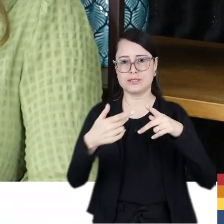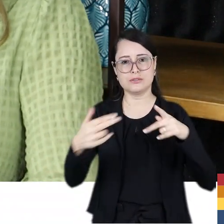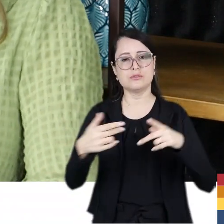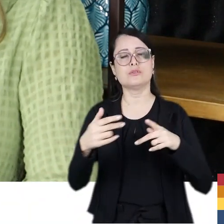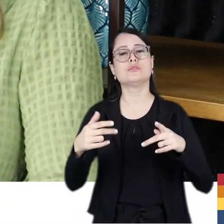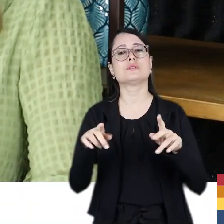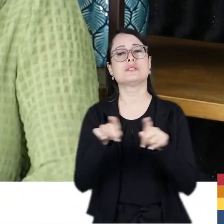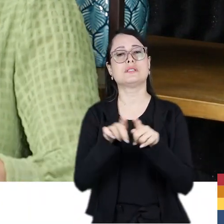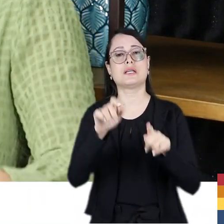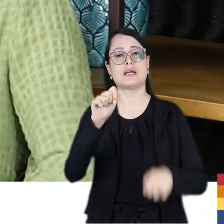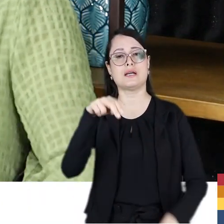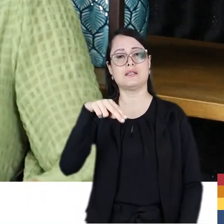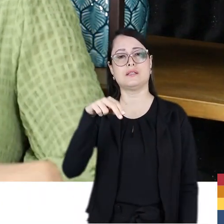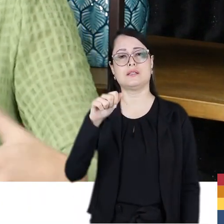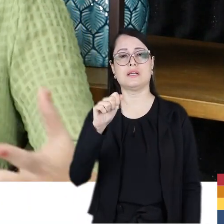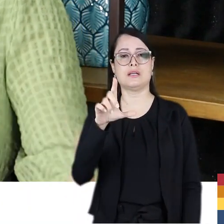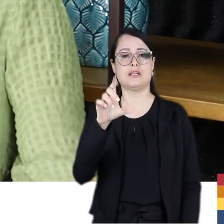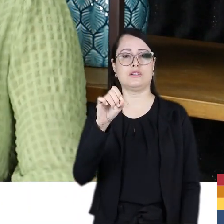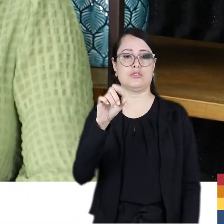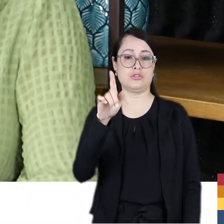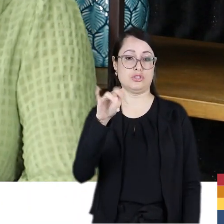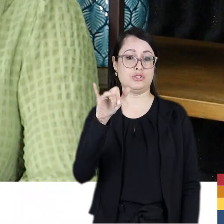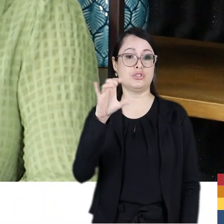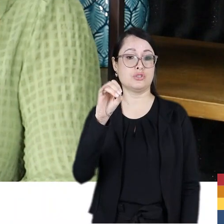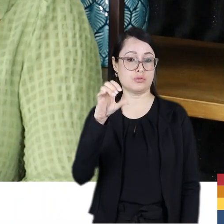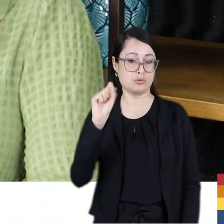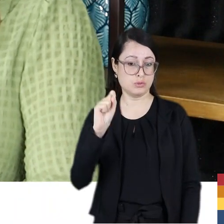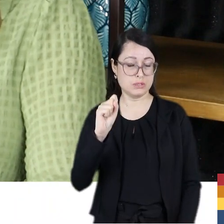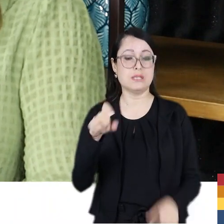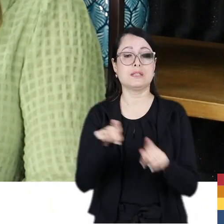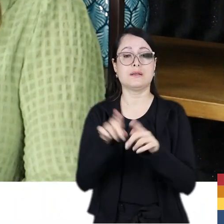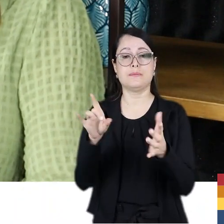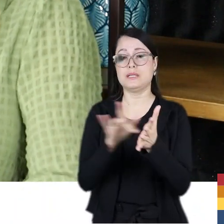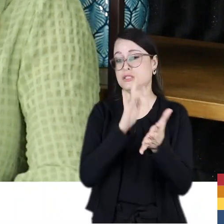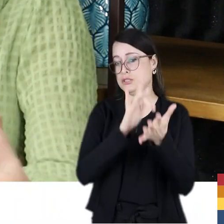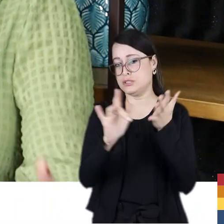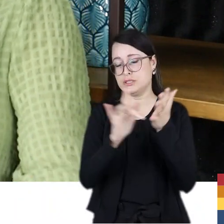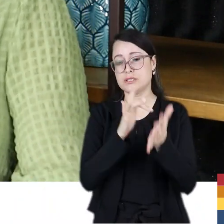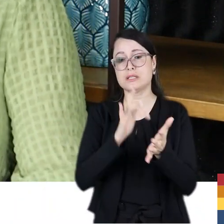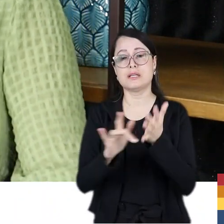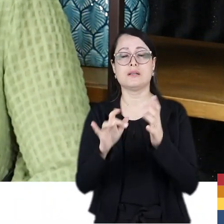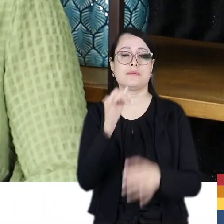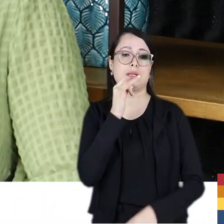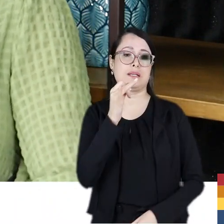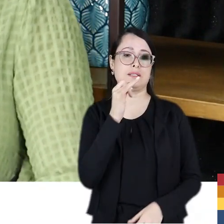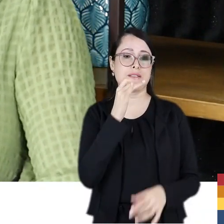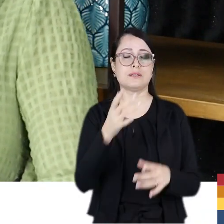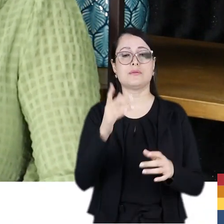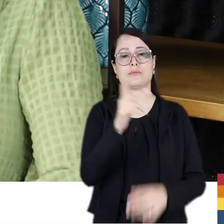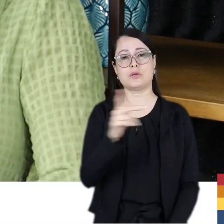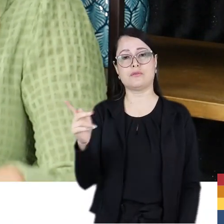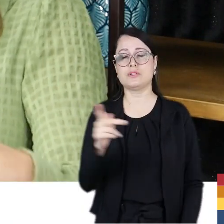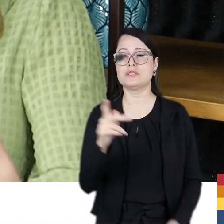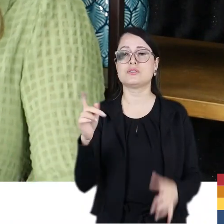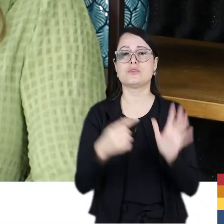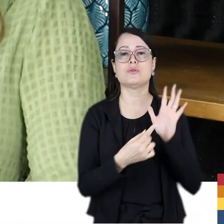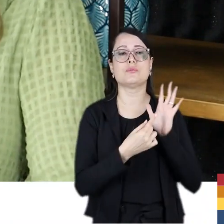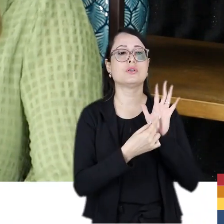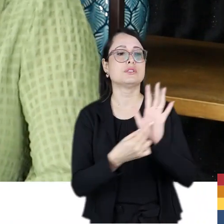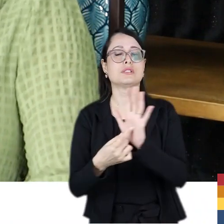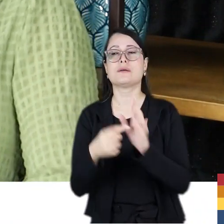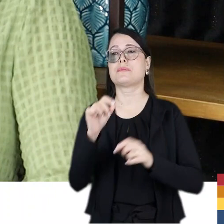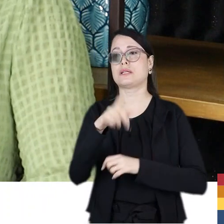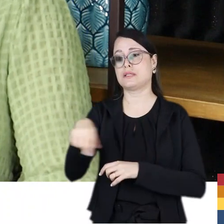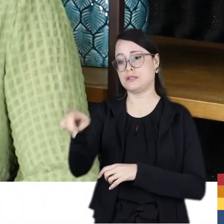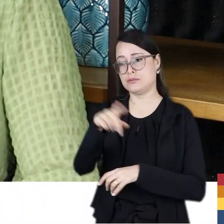vivencia quando ele mobiliza os estudantes numa data comemorativa para pensarem numa dança ser apresentada, né? Imobilizar